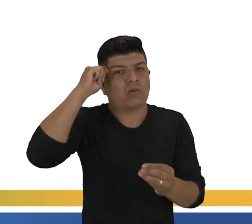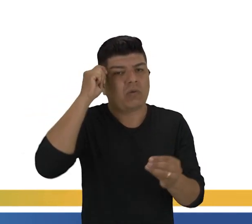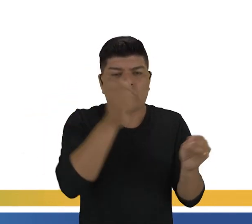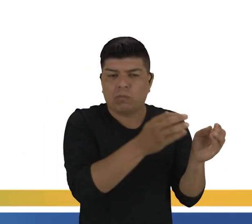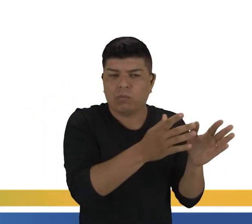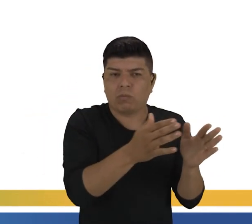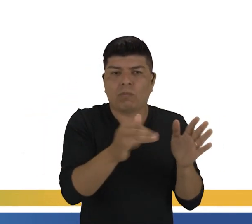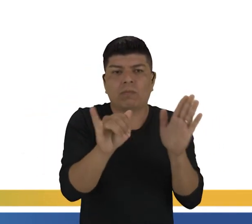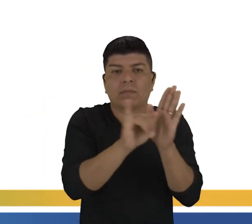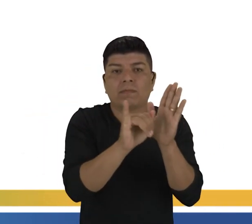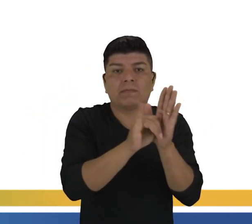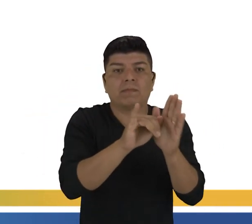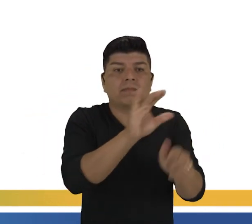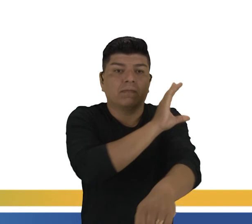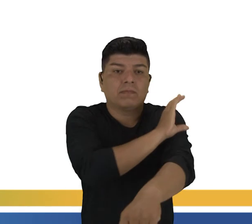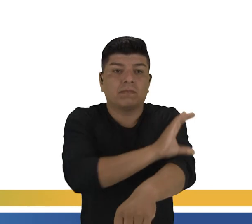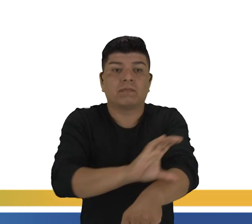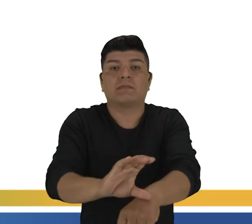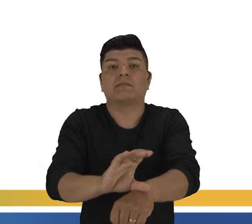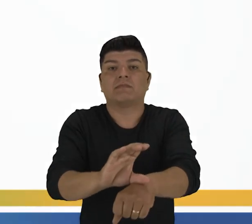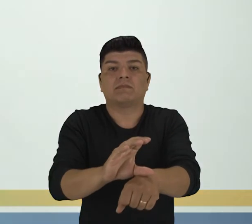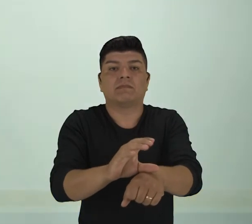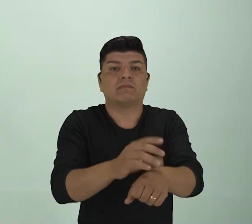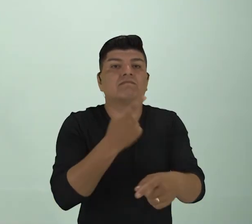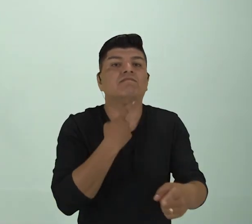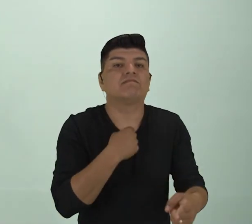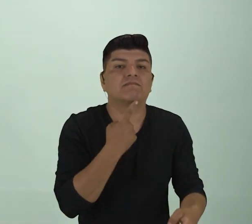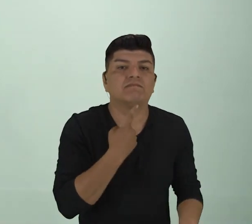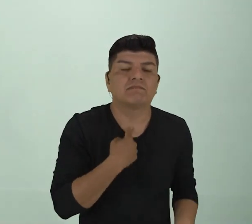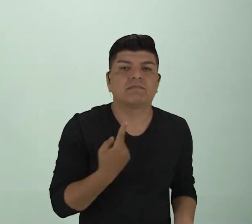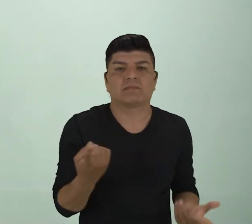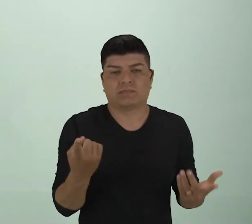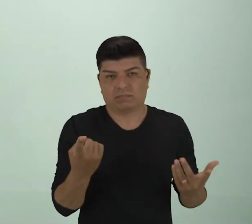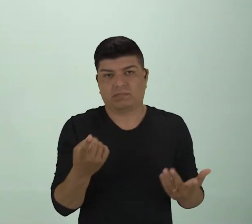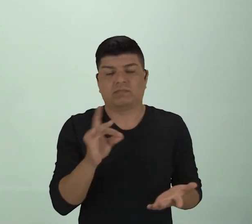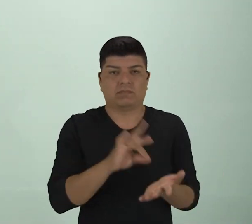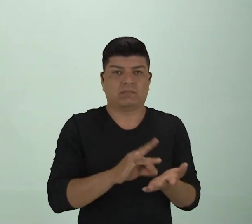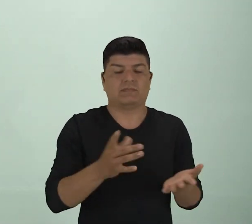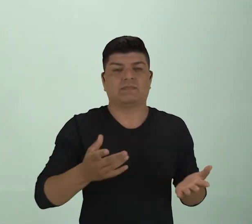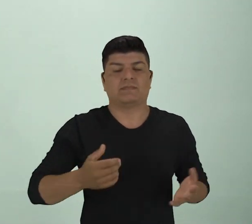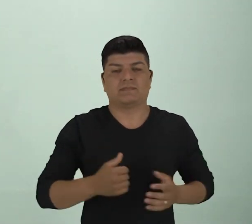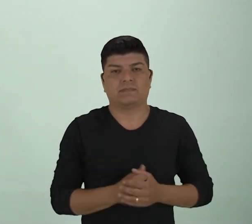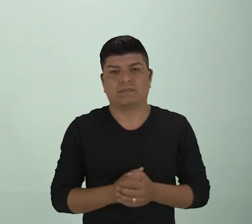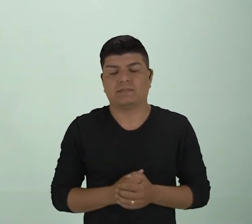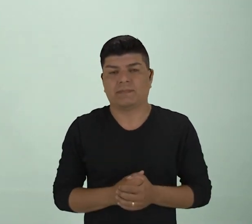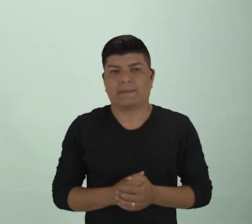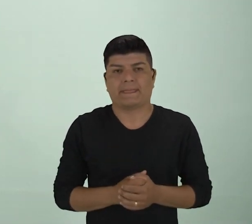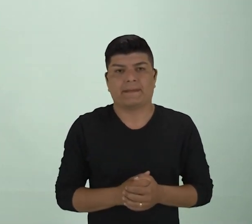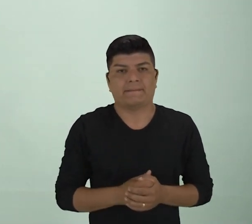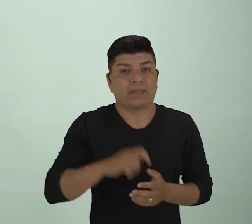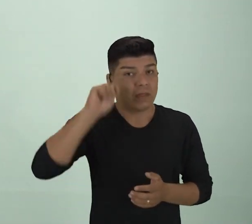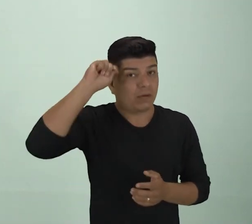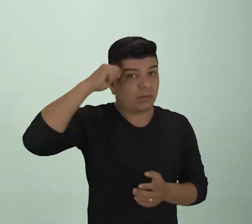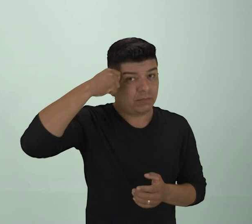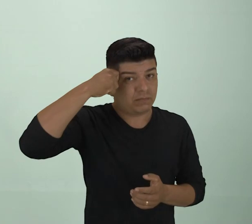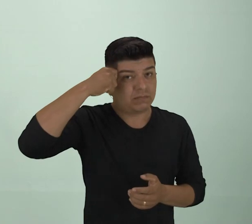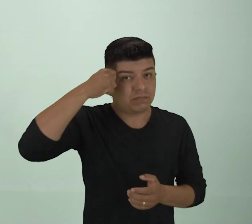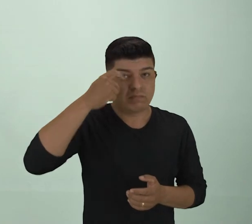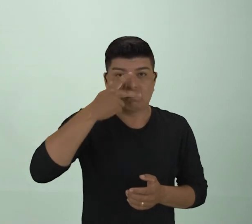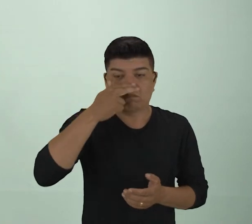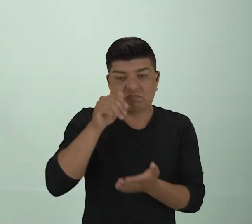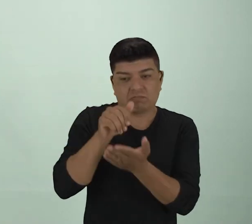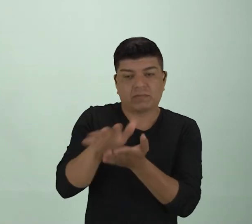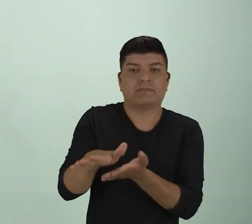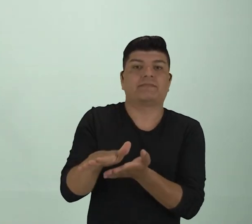nessa identidade cultural que eles buscavam essa autenticidade? Então, o negro ele ficou fora